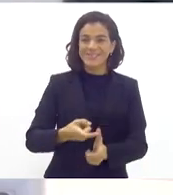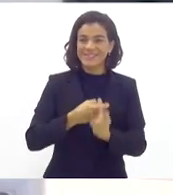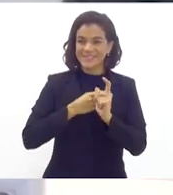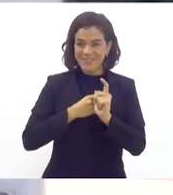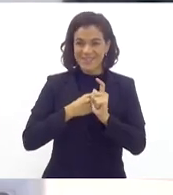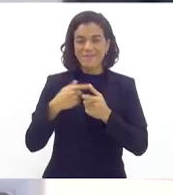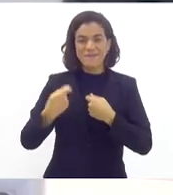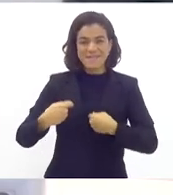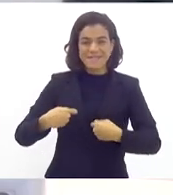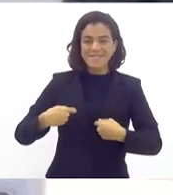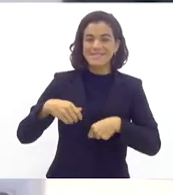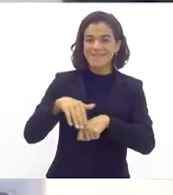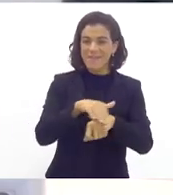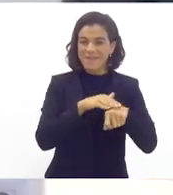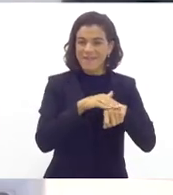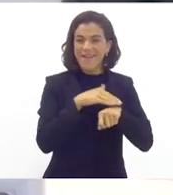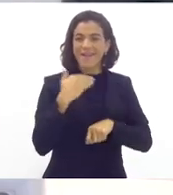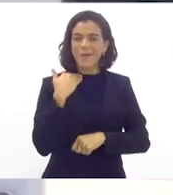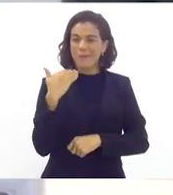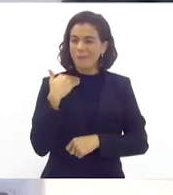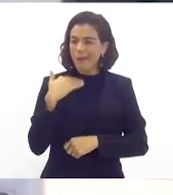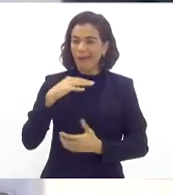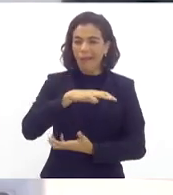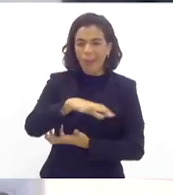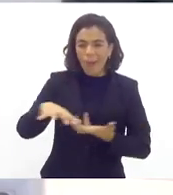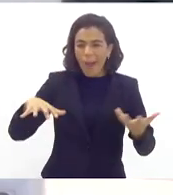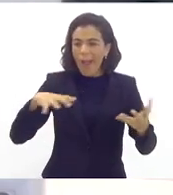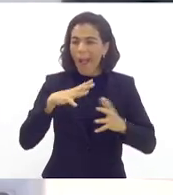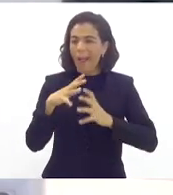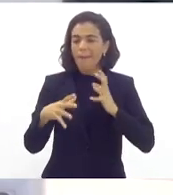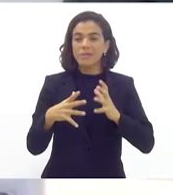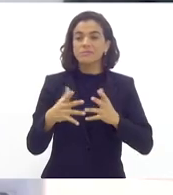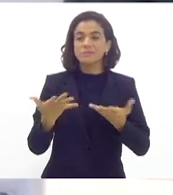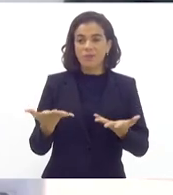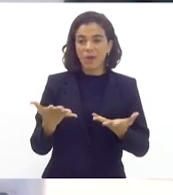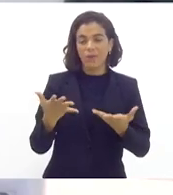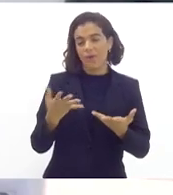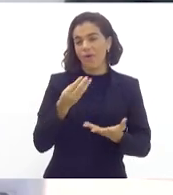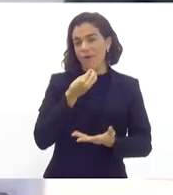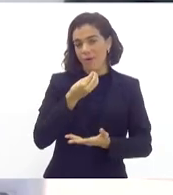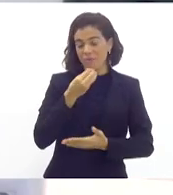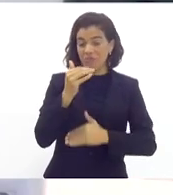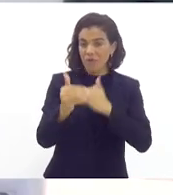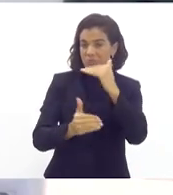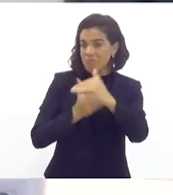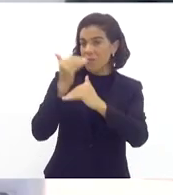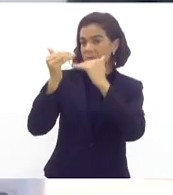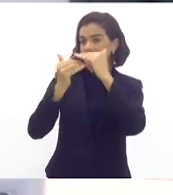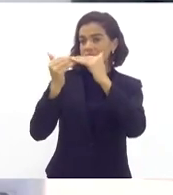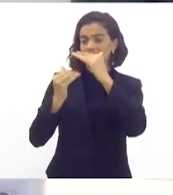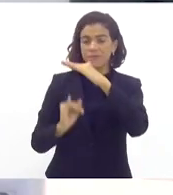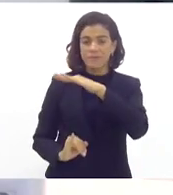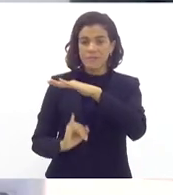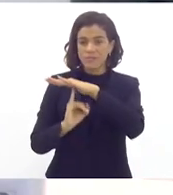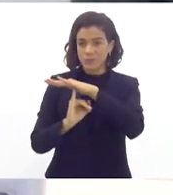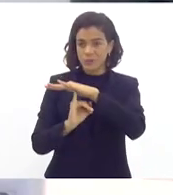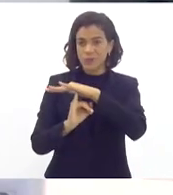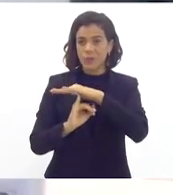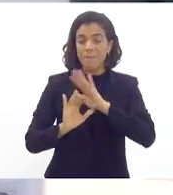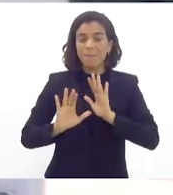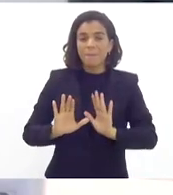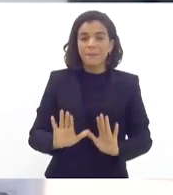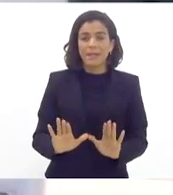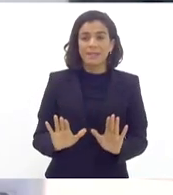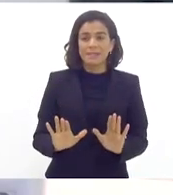estado tinha os bancos, enfim. Era um desarranjo completo, então, obviamente, isso foi um avanço institucional. Mas,